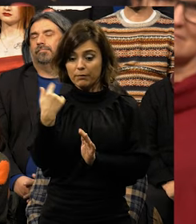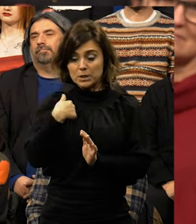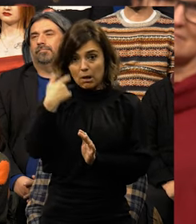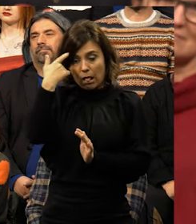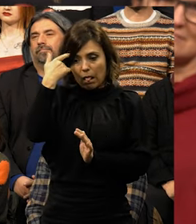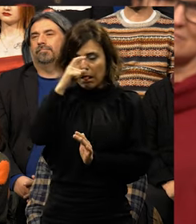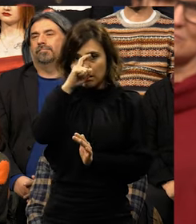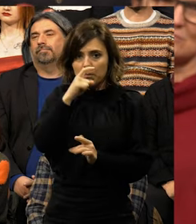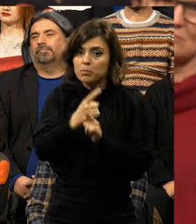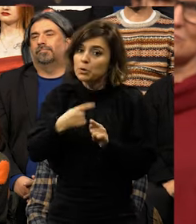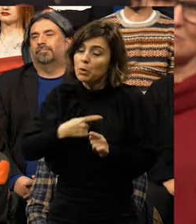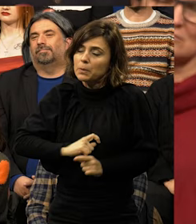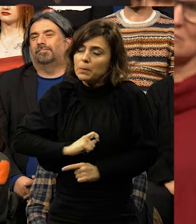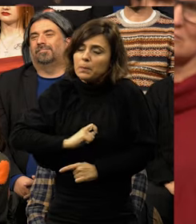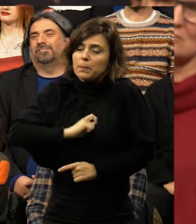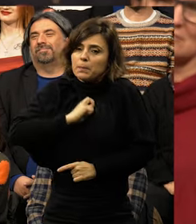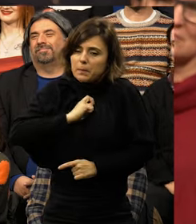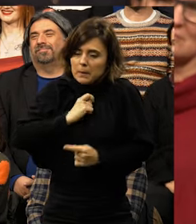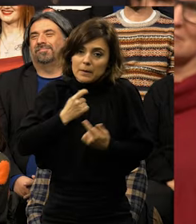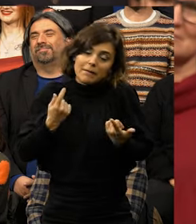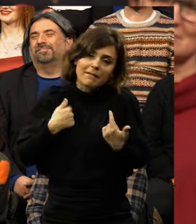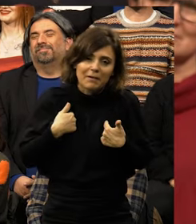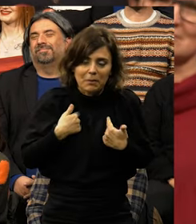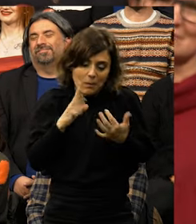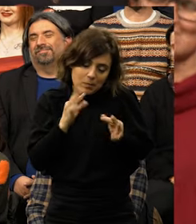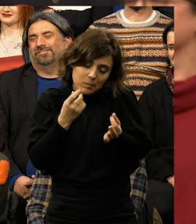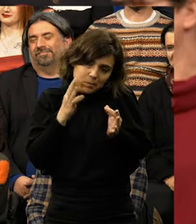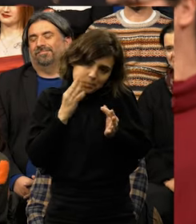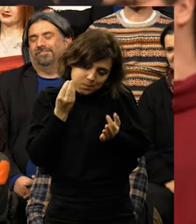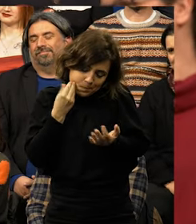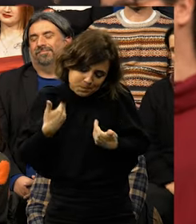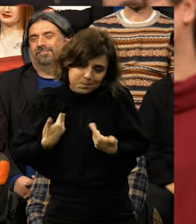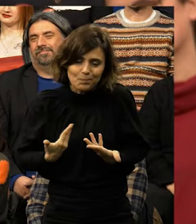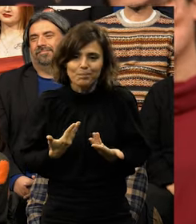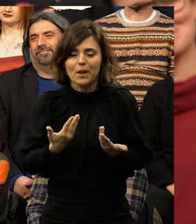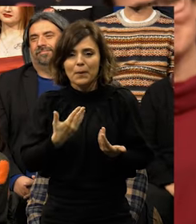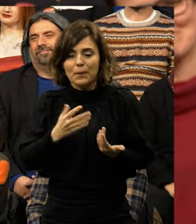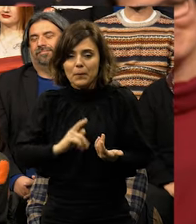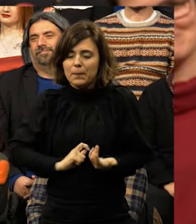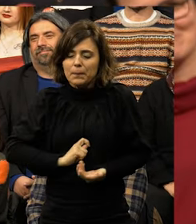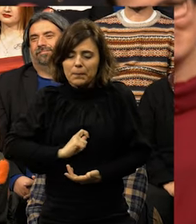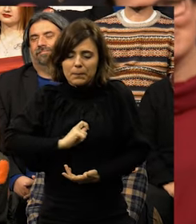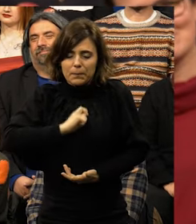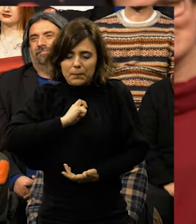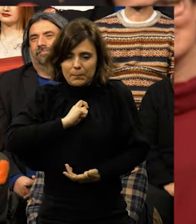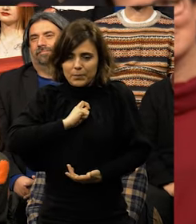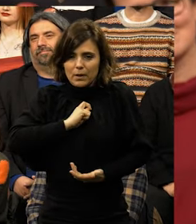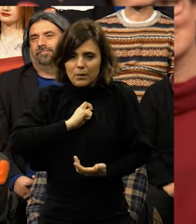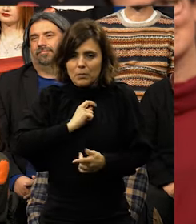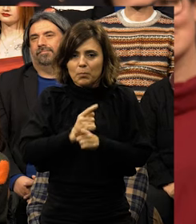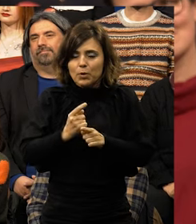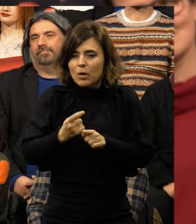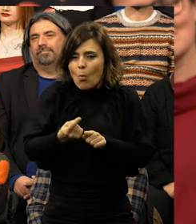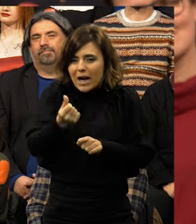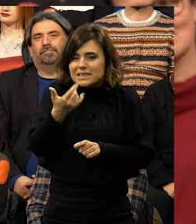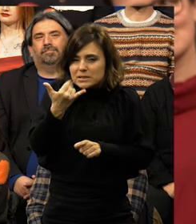emocionei eu também não sou uma pessoa difícil emocionar mas PR emocionei-me porque lembro-me estivemos quase 12 horas